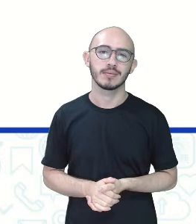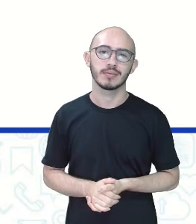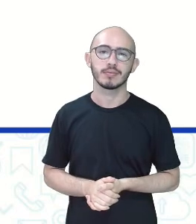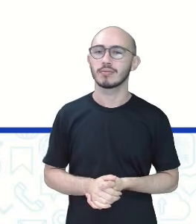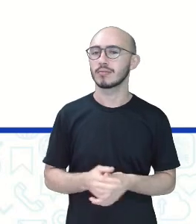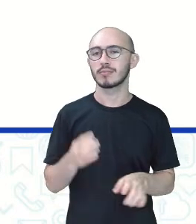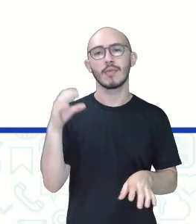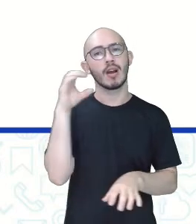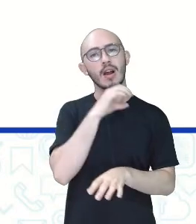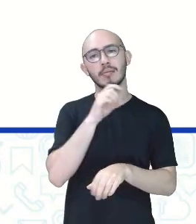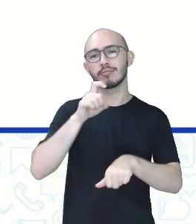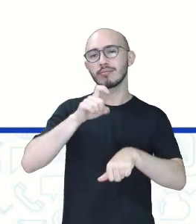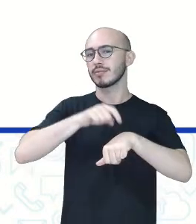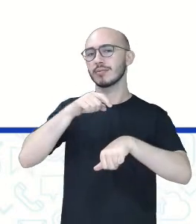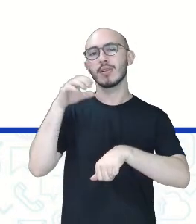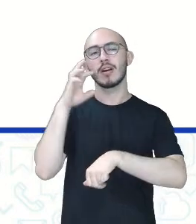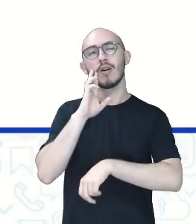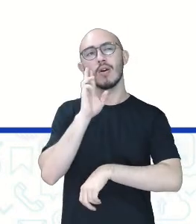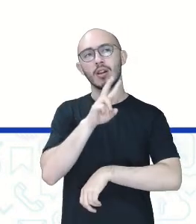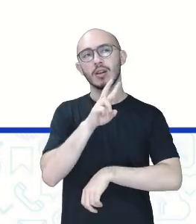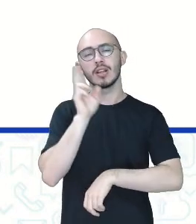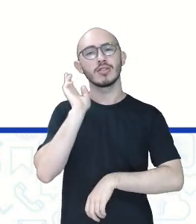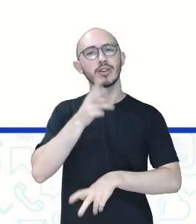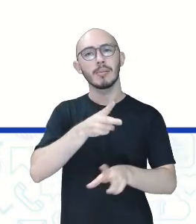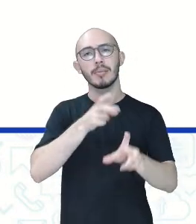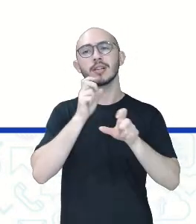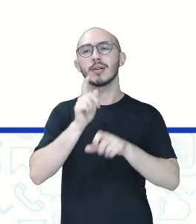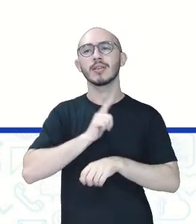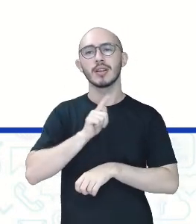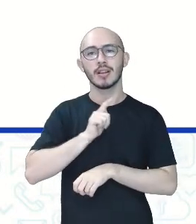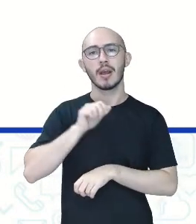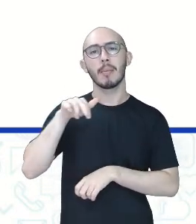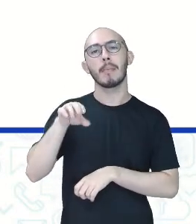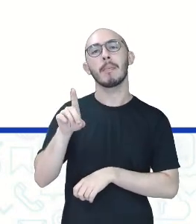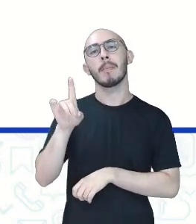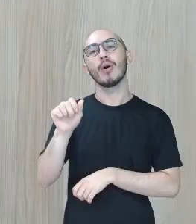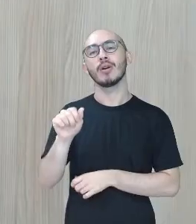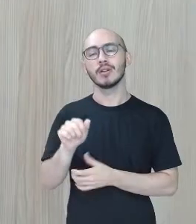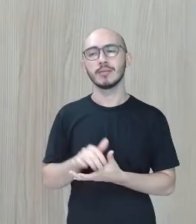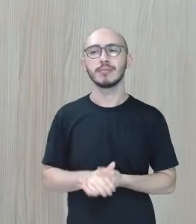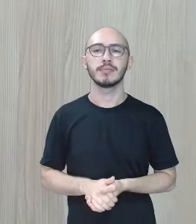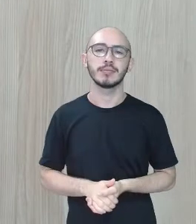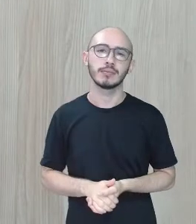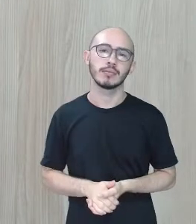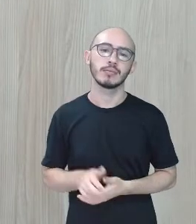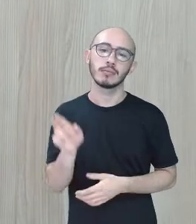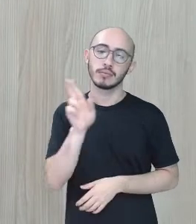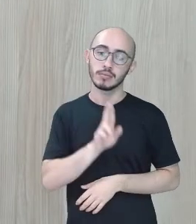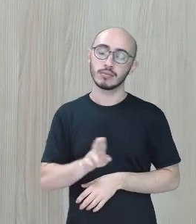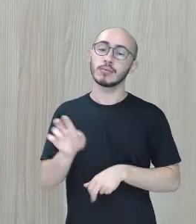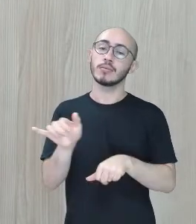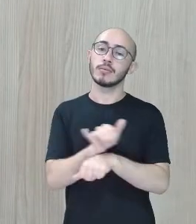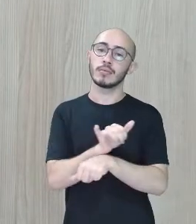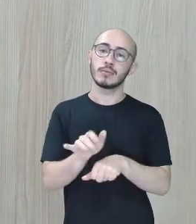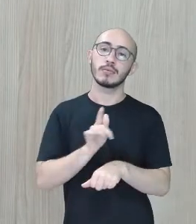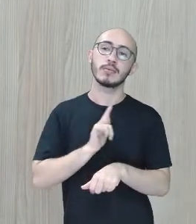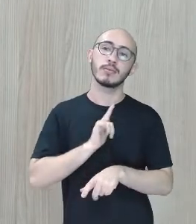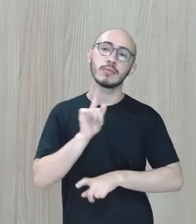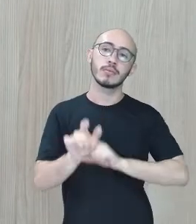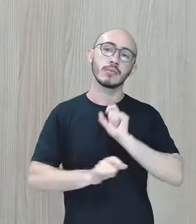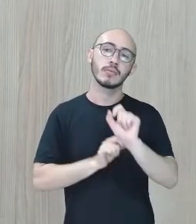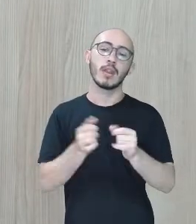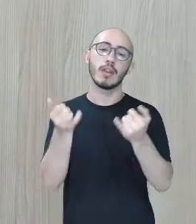instante, só de olhar para a tabela, a gente já percebeu esse valor que aparece por aí. Então, usando do recurso de colocar